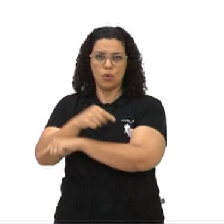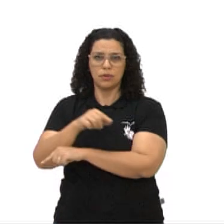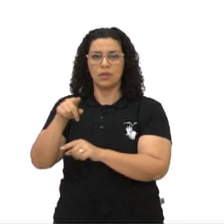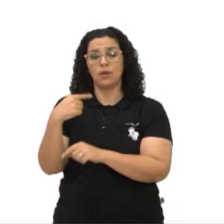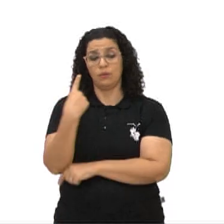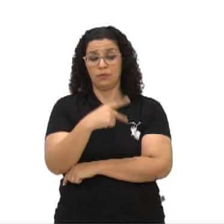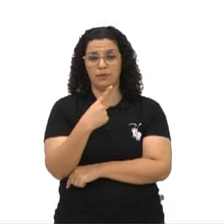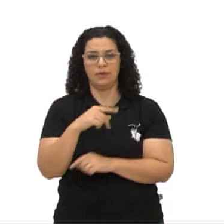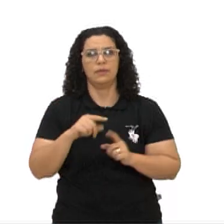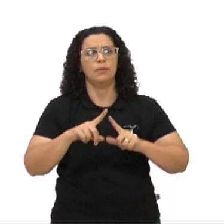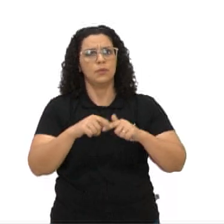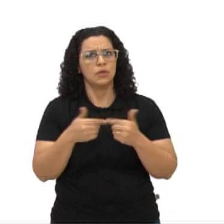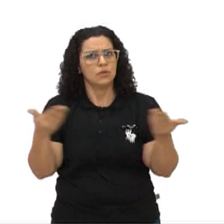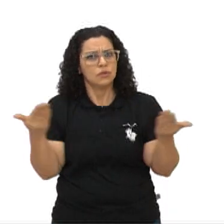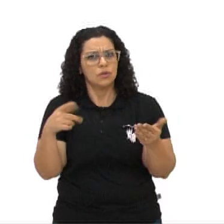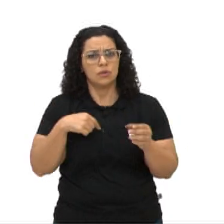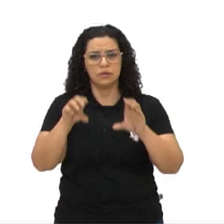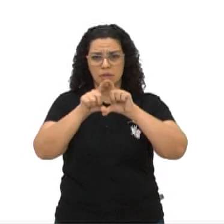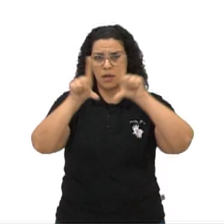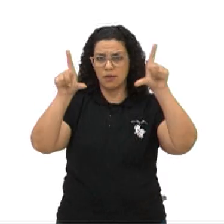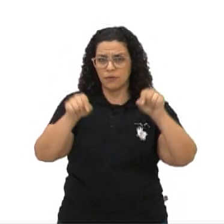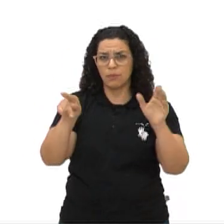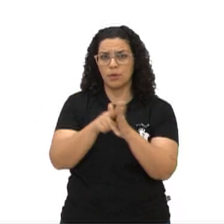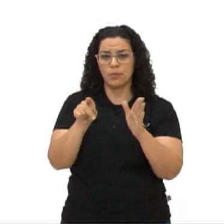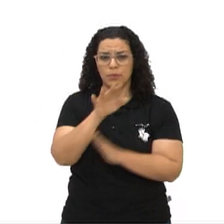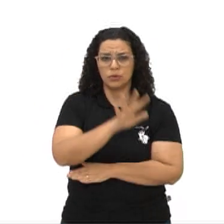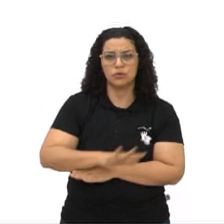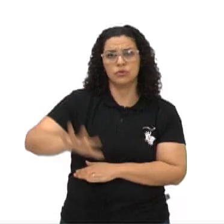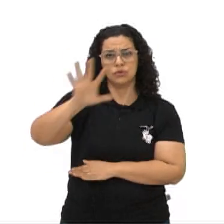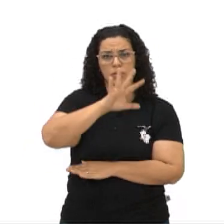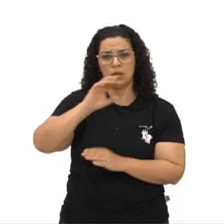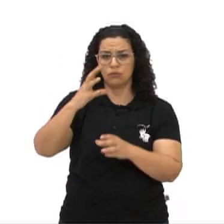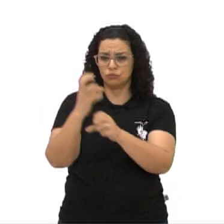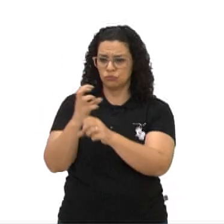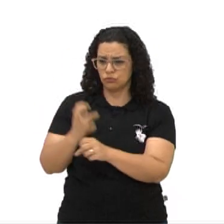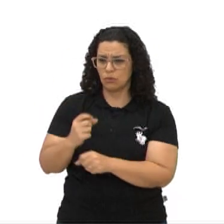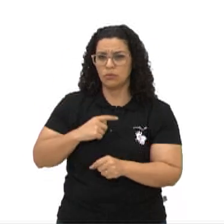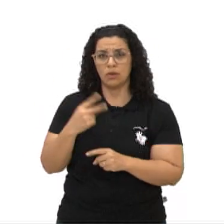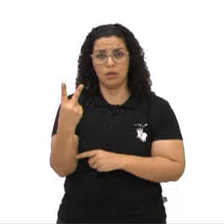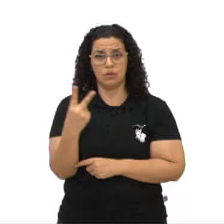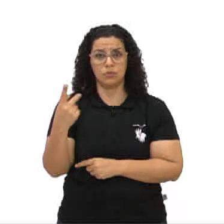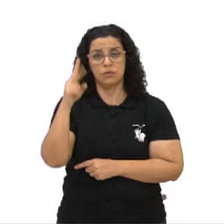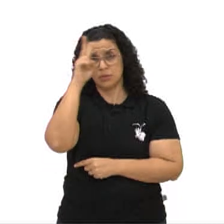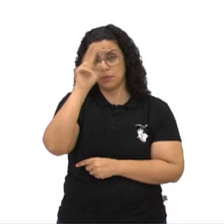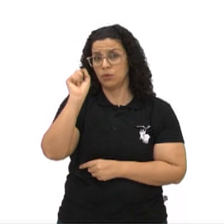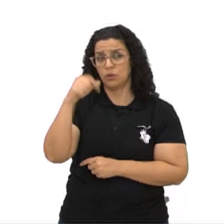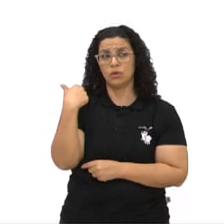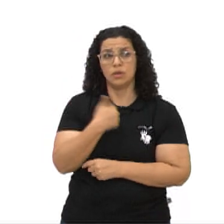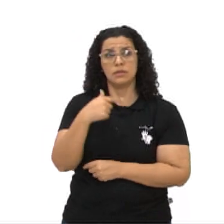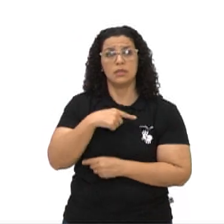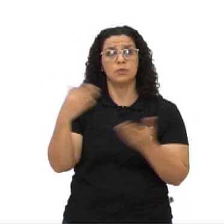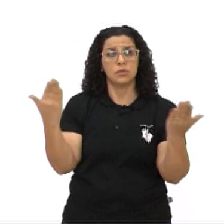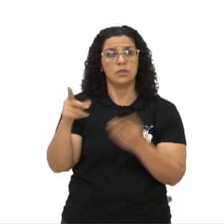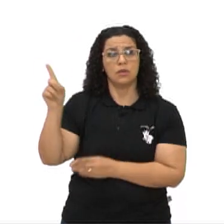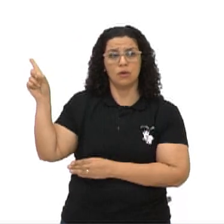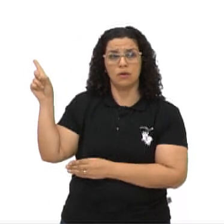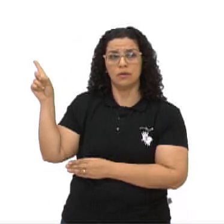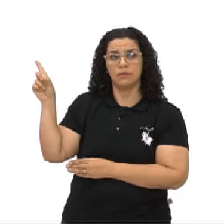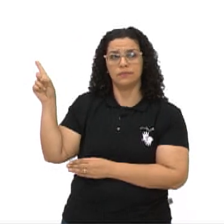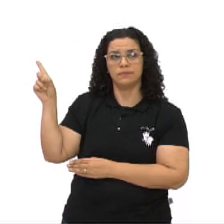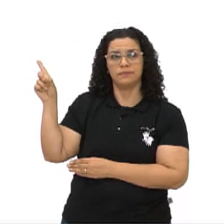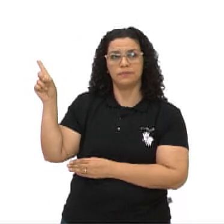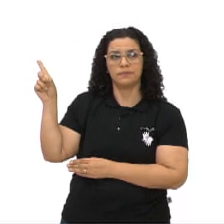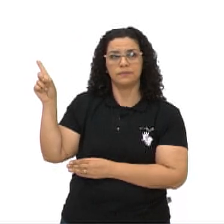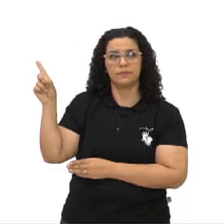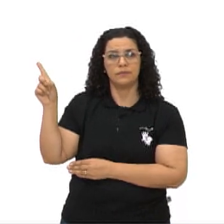ao dele, certo? E aí a equação da reação global, a gente vai somar essas duas. Lembrando que o que a gente tem aqui dos elétrons,